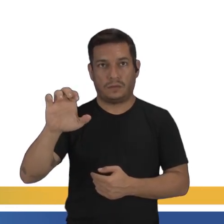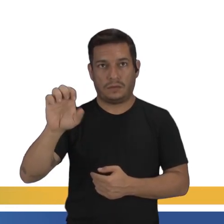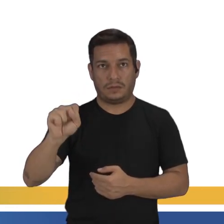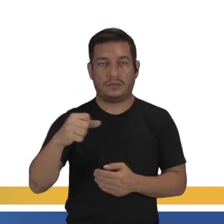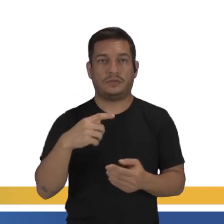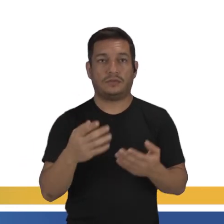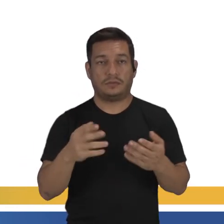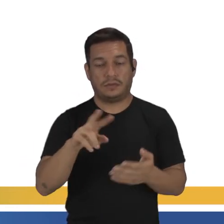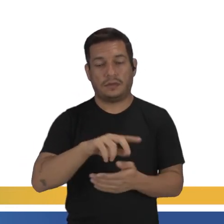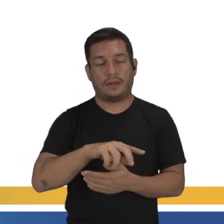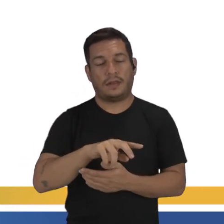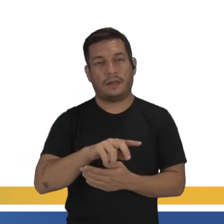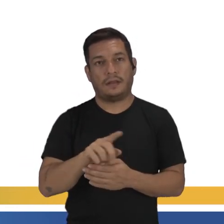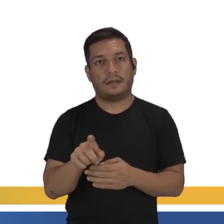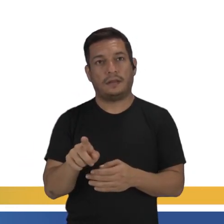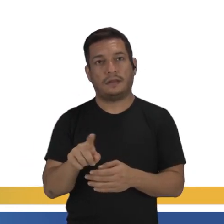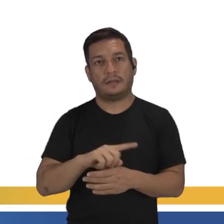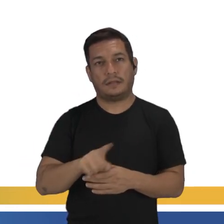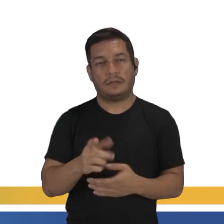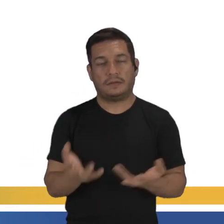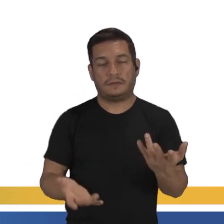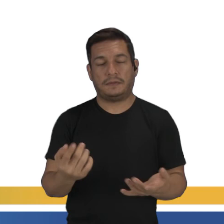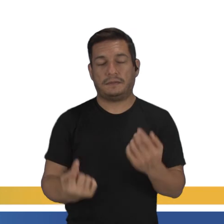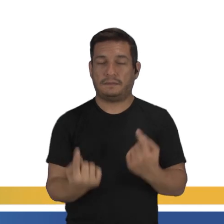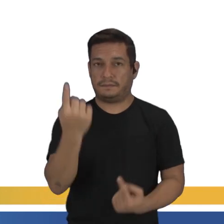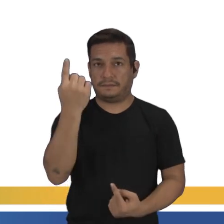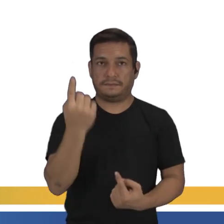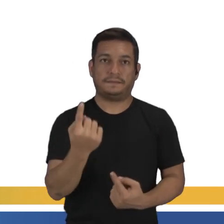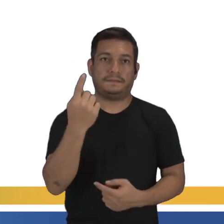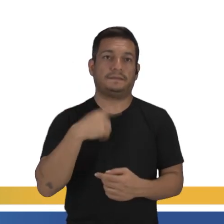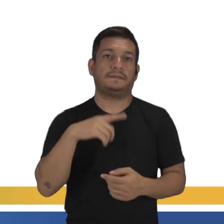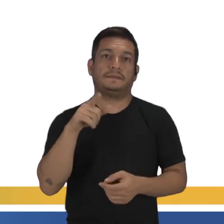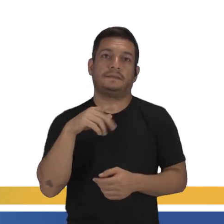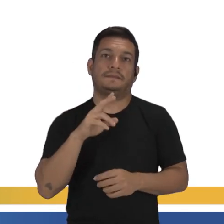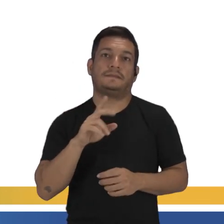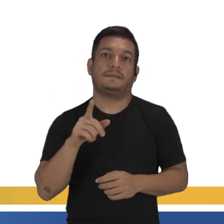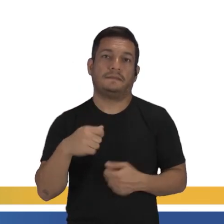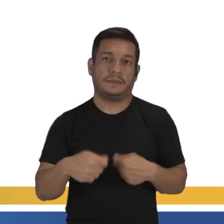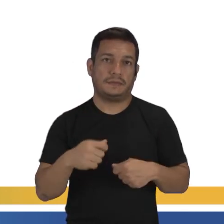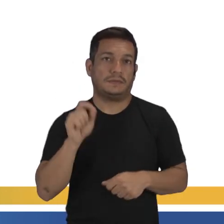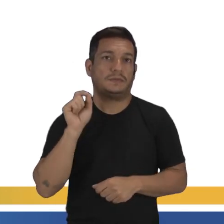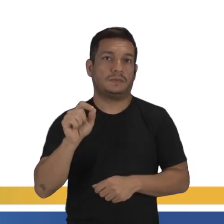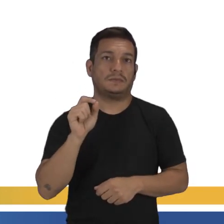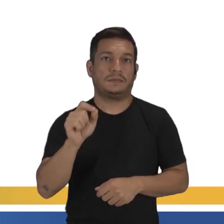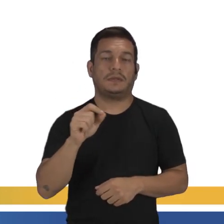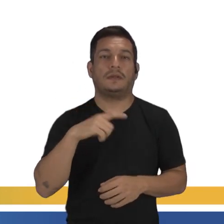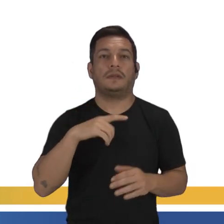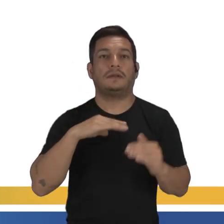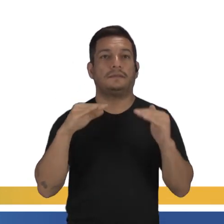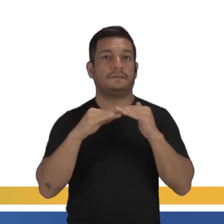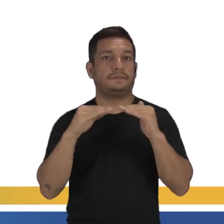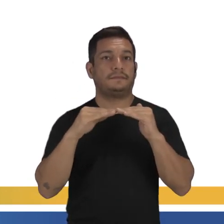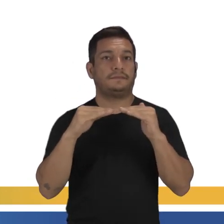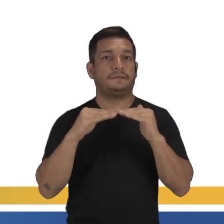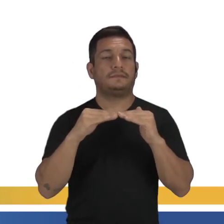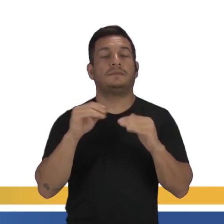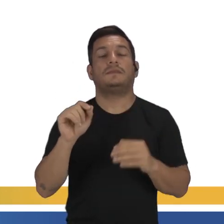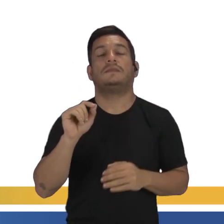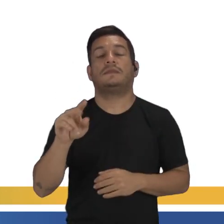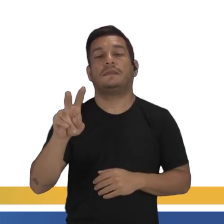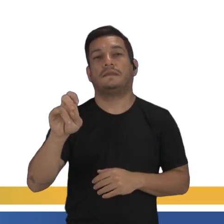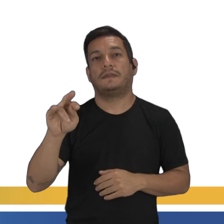para cima, para que a força resultante dê igual a 0, é preciso que esses vetores se equilibrem. Quer dizer, que